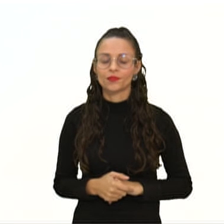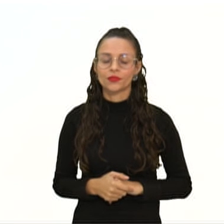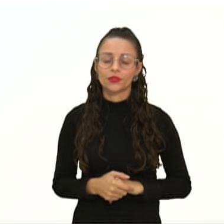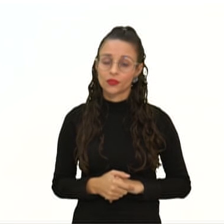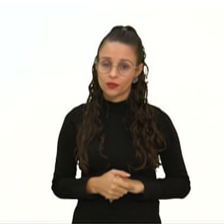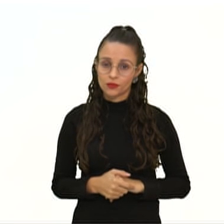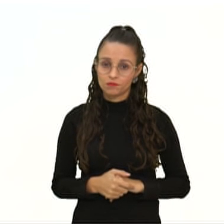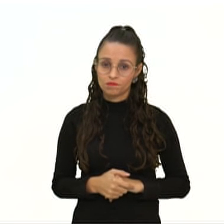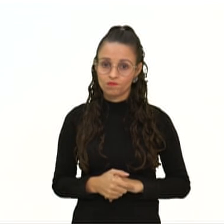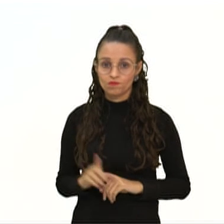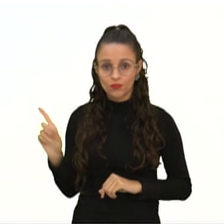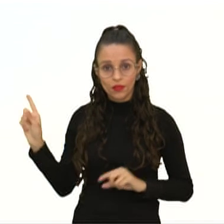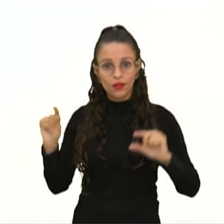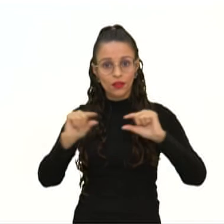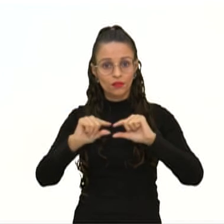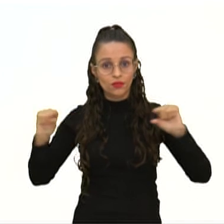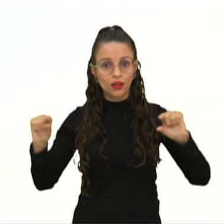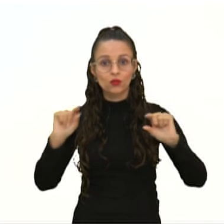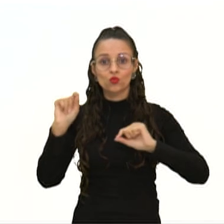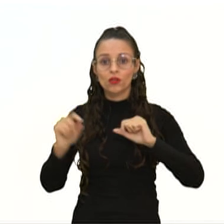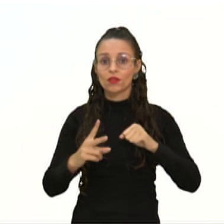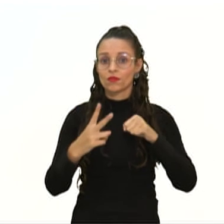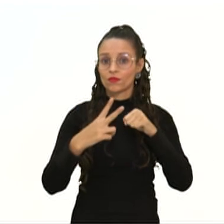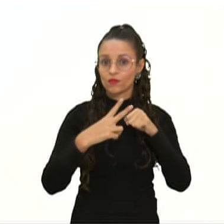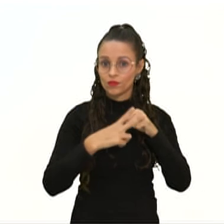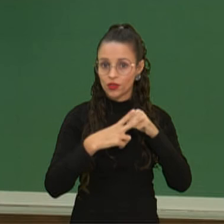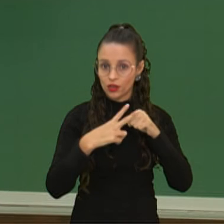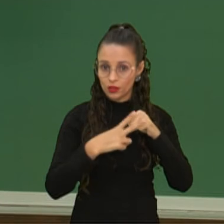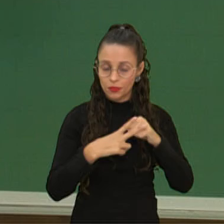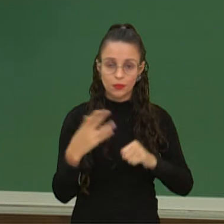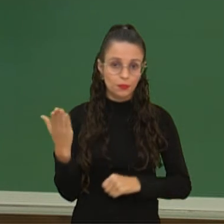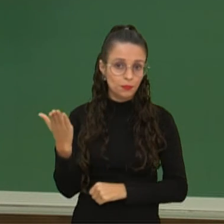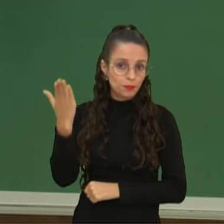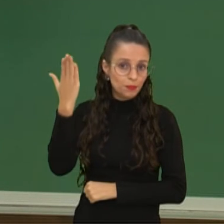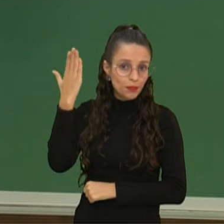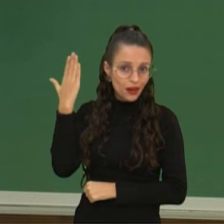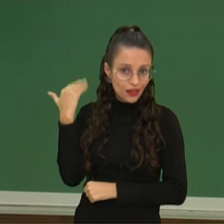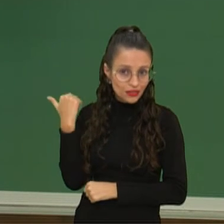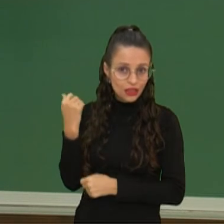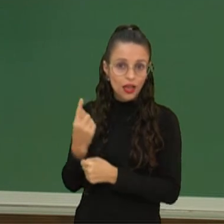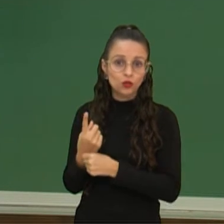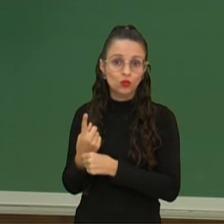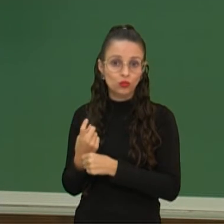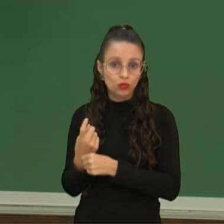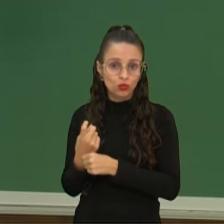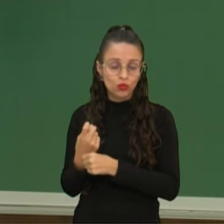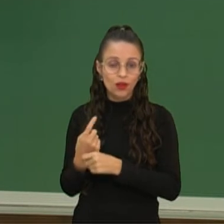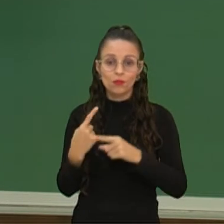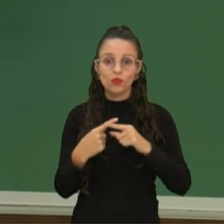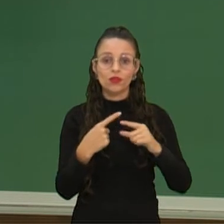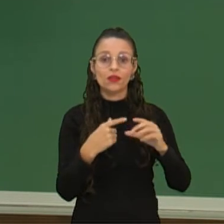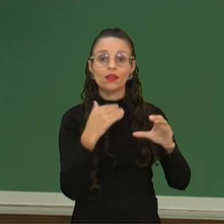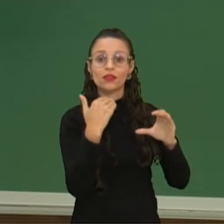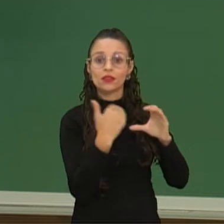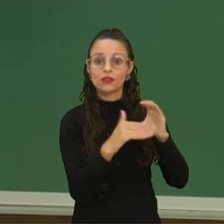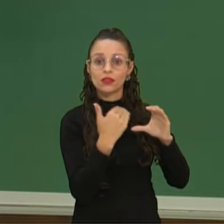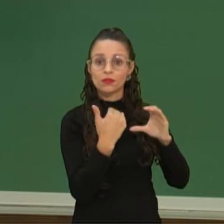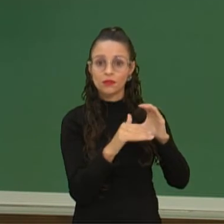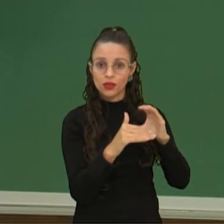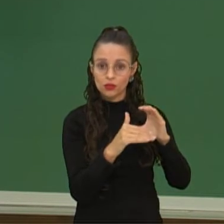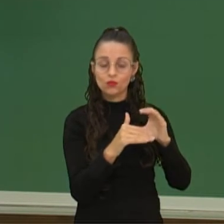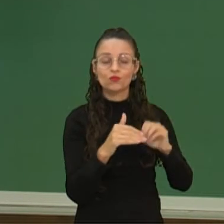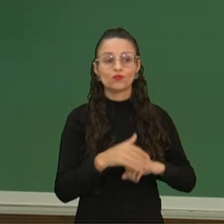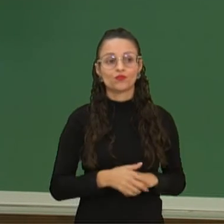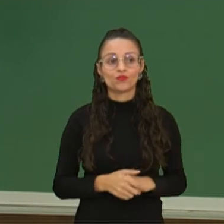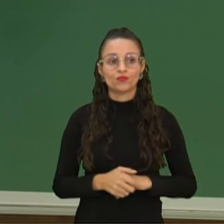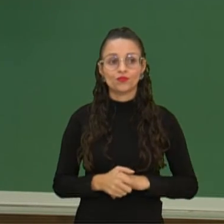him. Aqui, o meu verbo está no passado no plural, né? Porque em e-mails, o sujeito está no